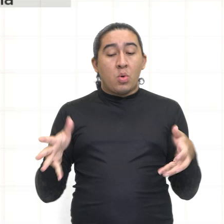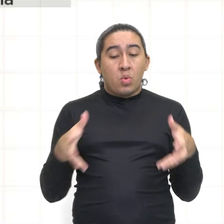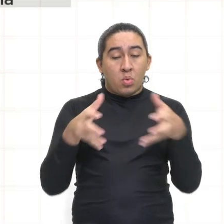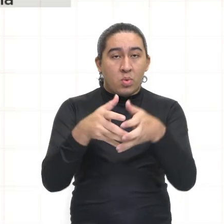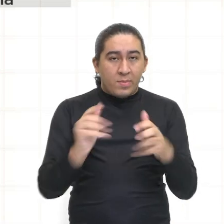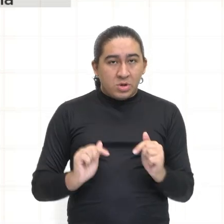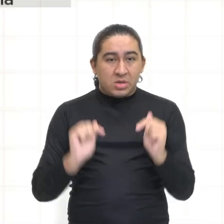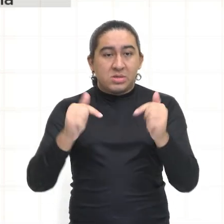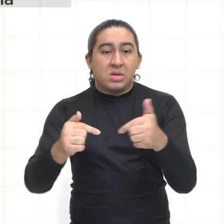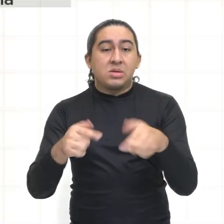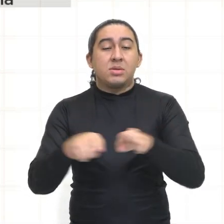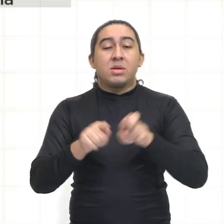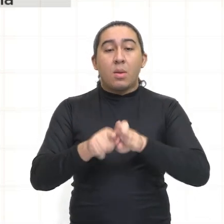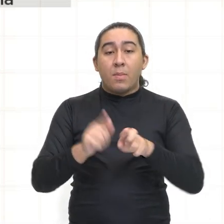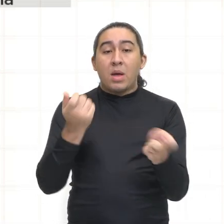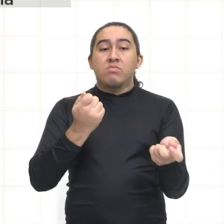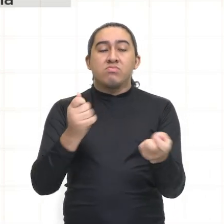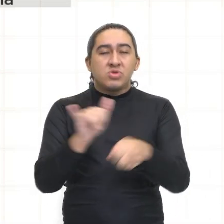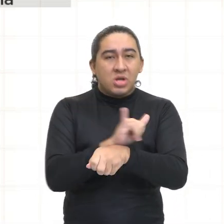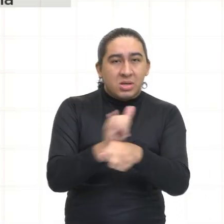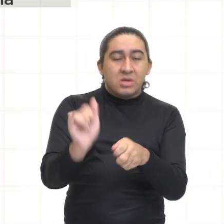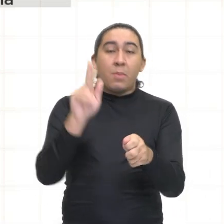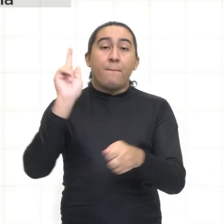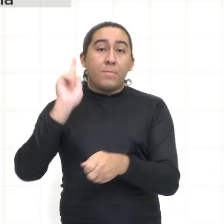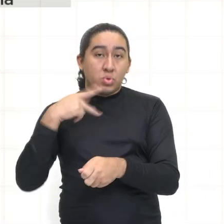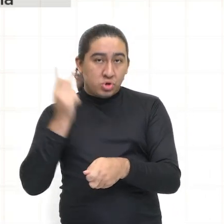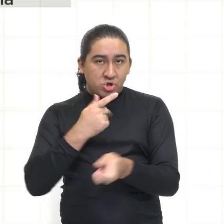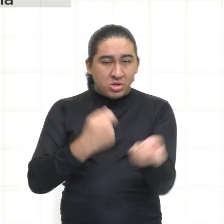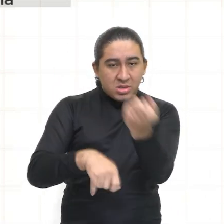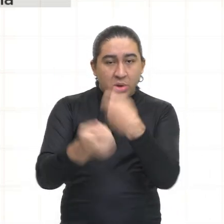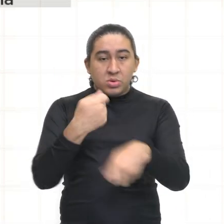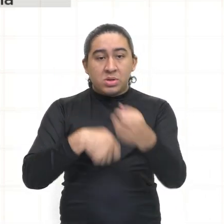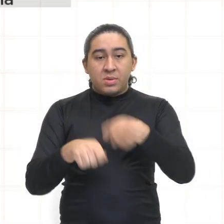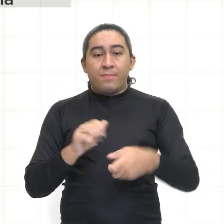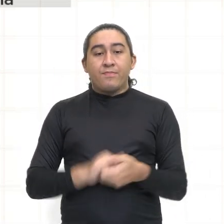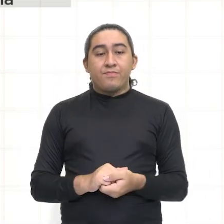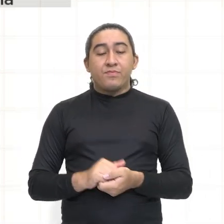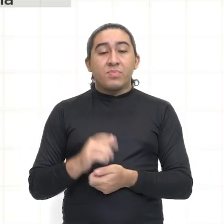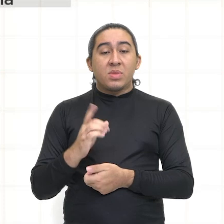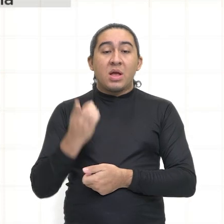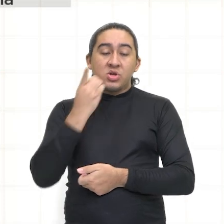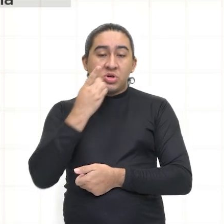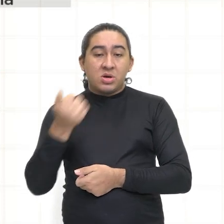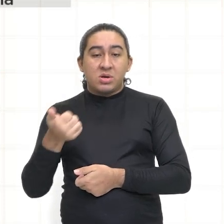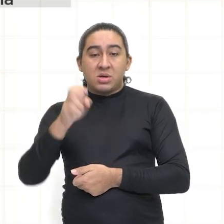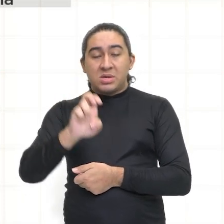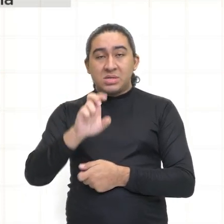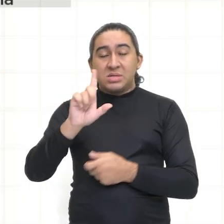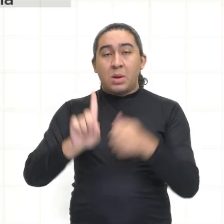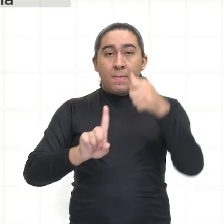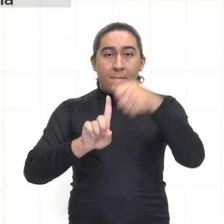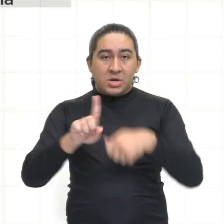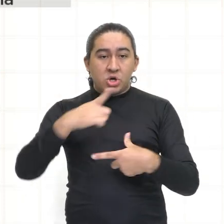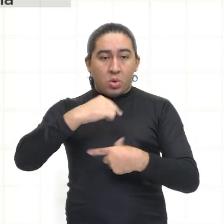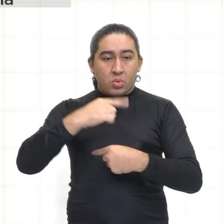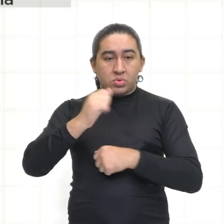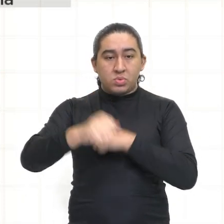resistência e negociações políticas. E tem sua independência no dia 15 de agosto